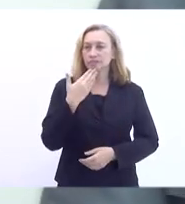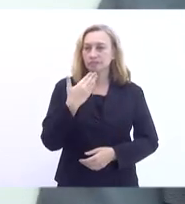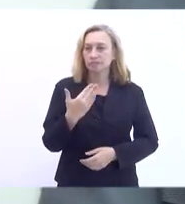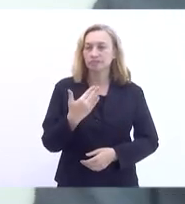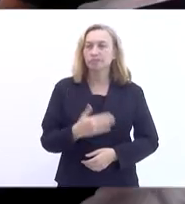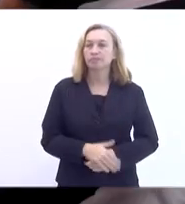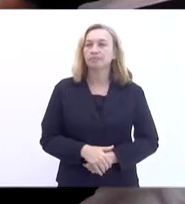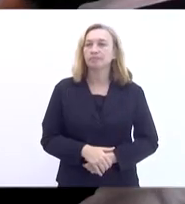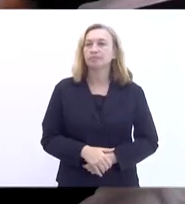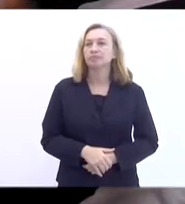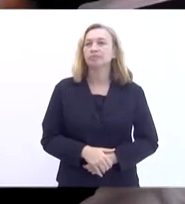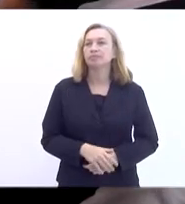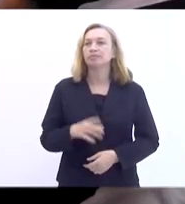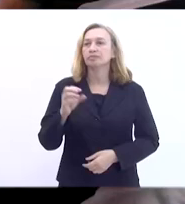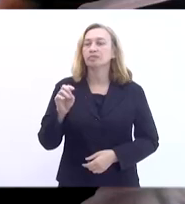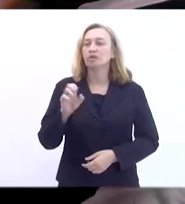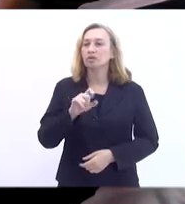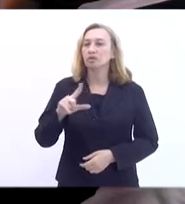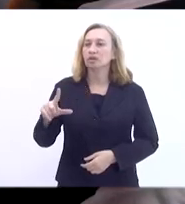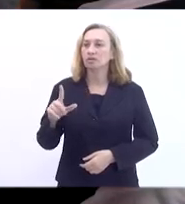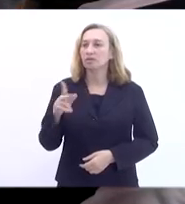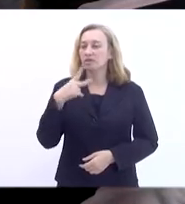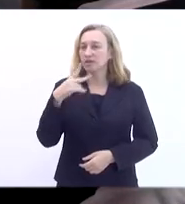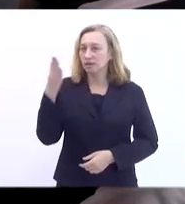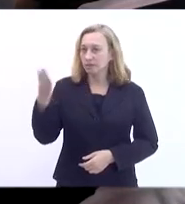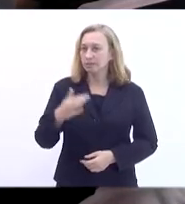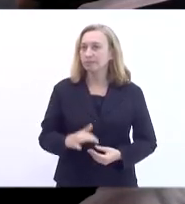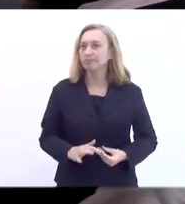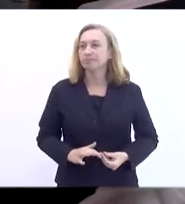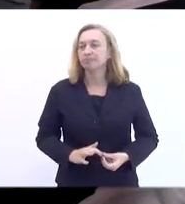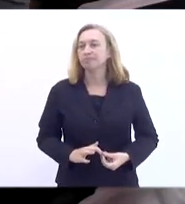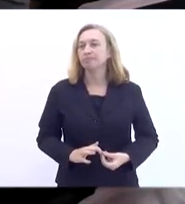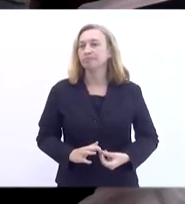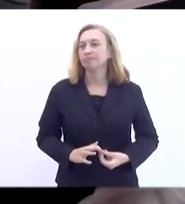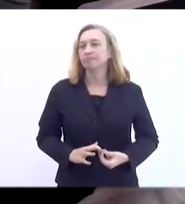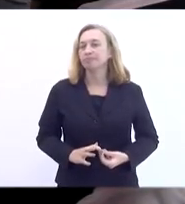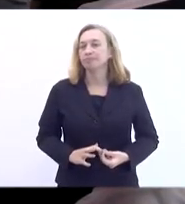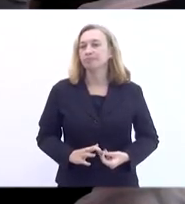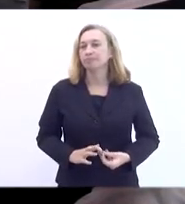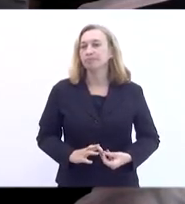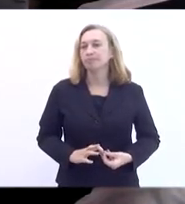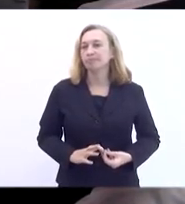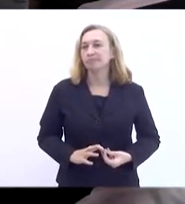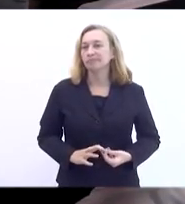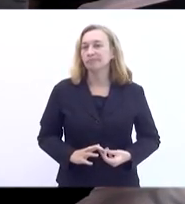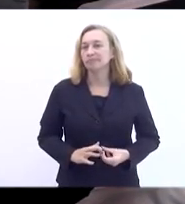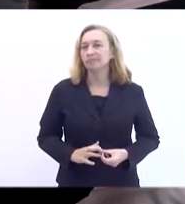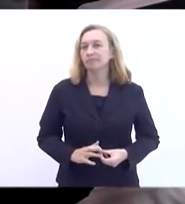melhor clã Carla Martins para por favor ficar E aí